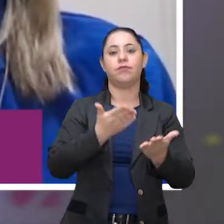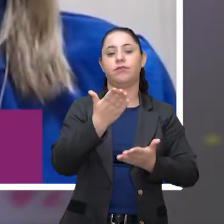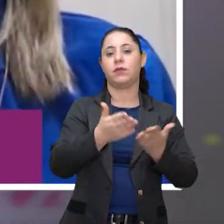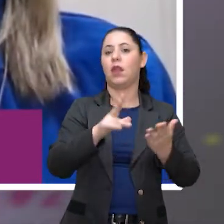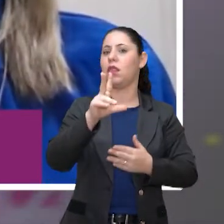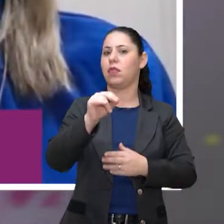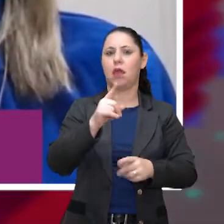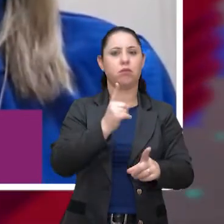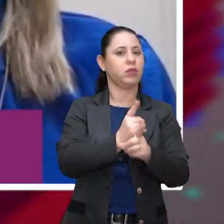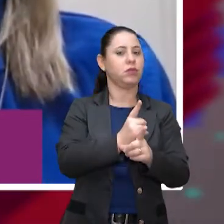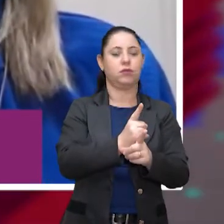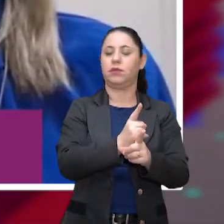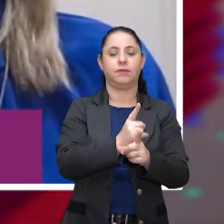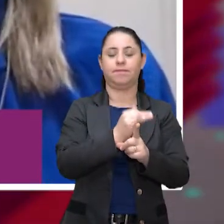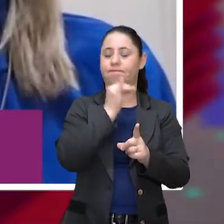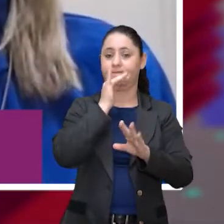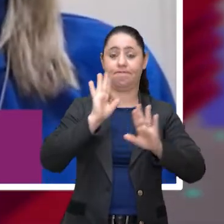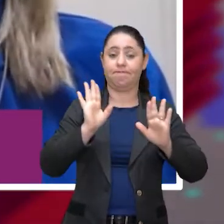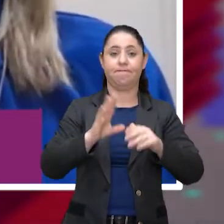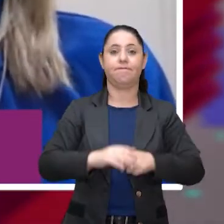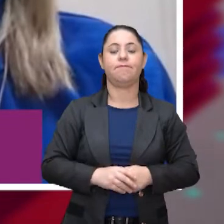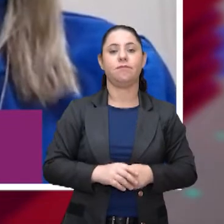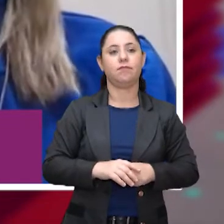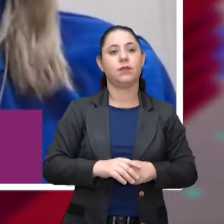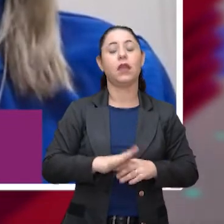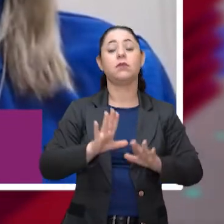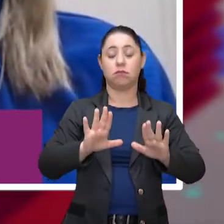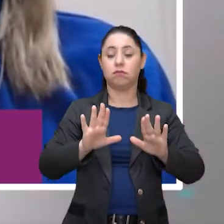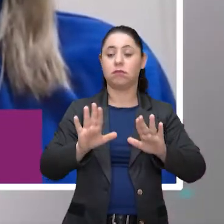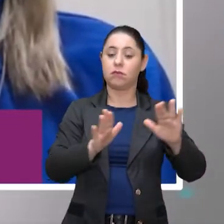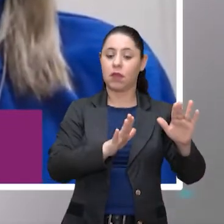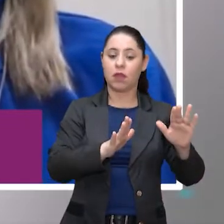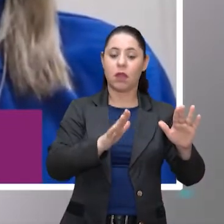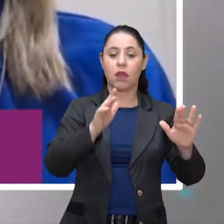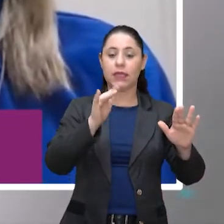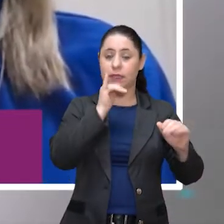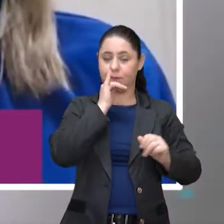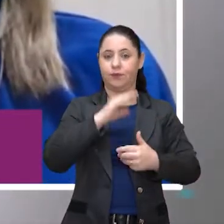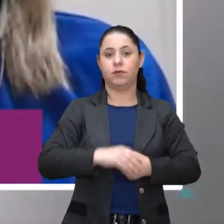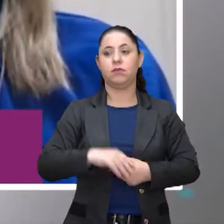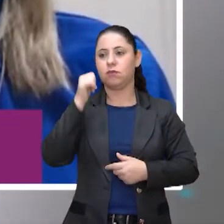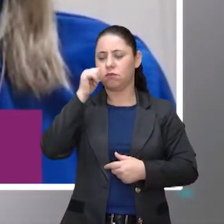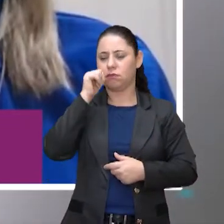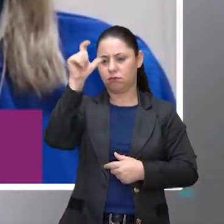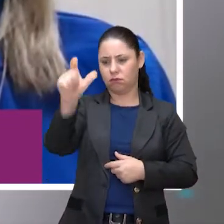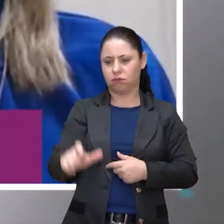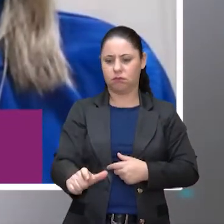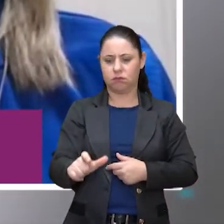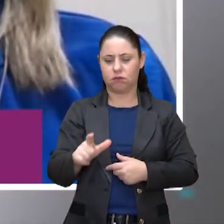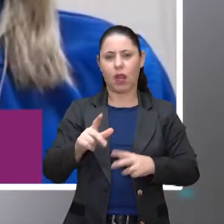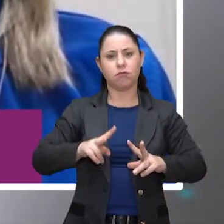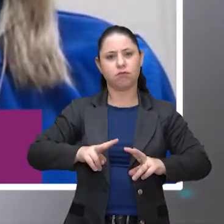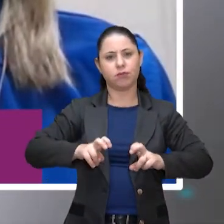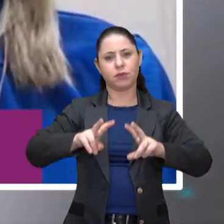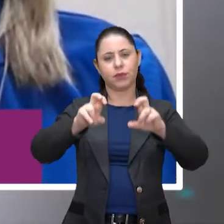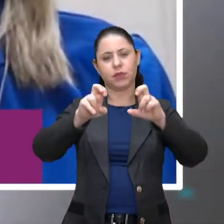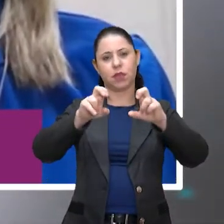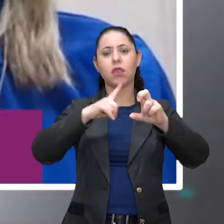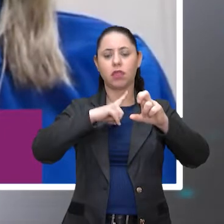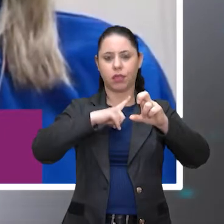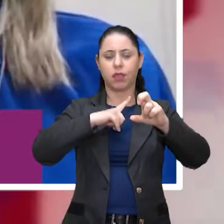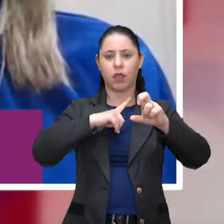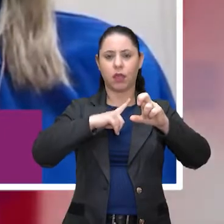para o tratamento e não para um diagnóstico, por exemplo. Mas digamos a mulher ela tem um câncer de mama, né? Acho que é